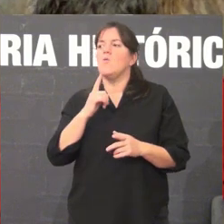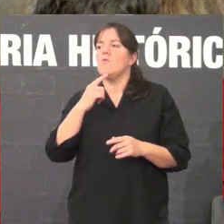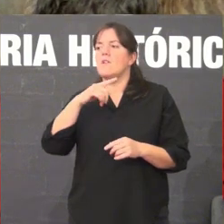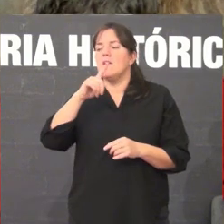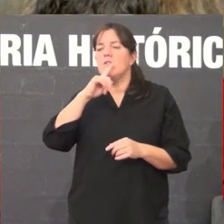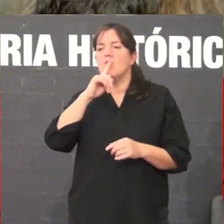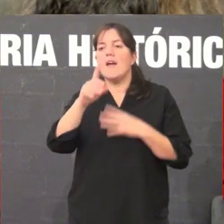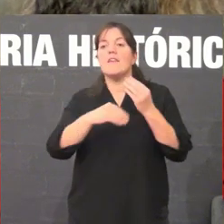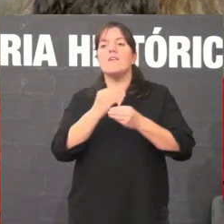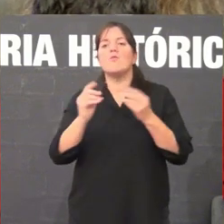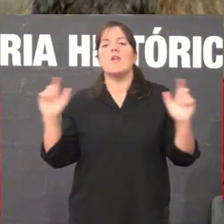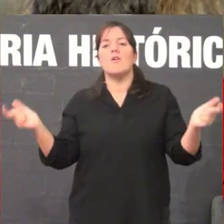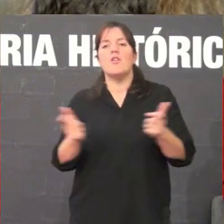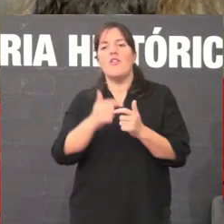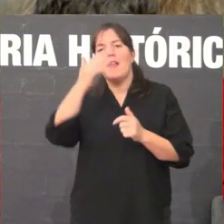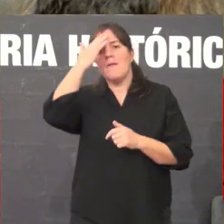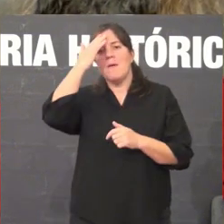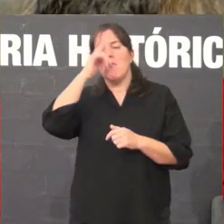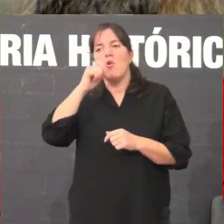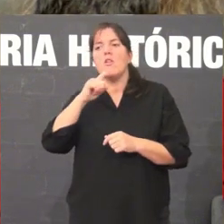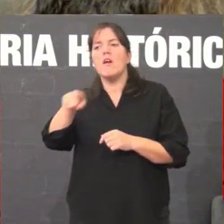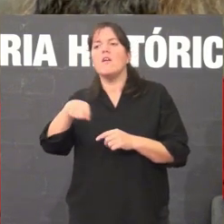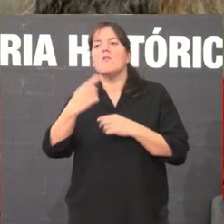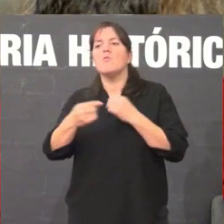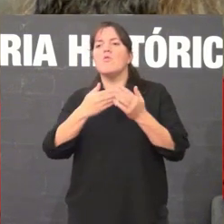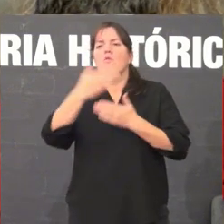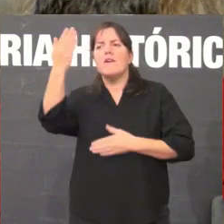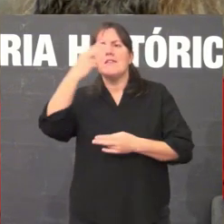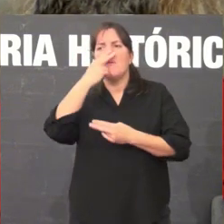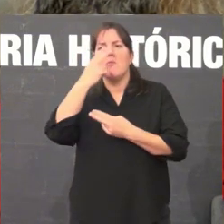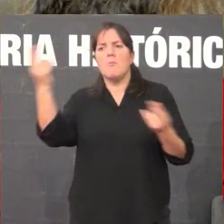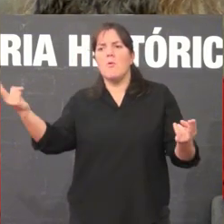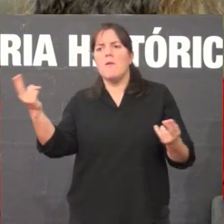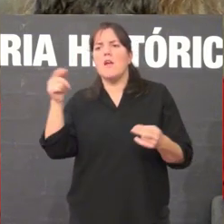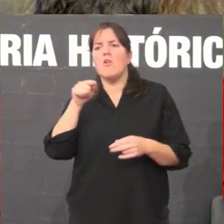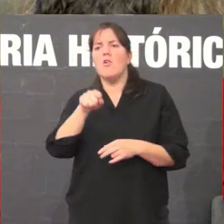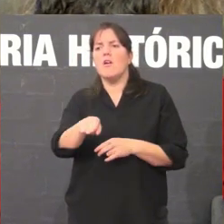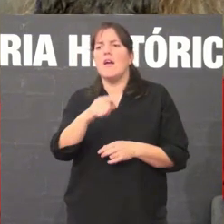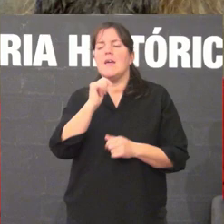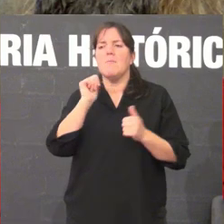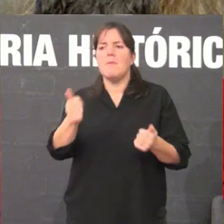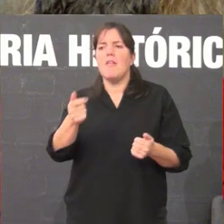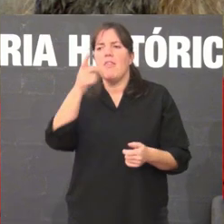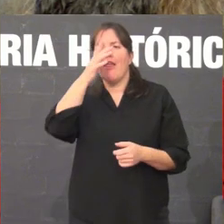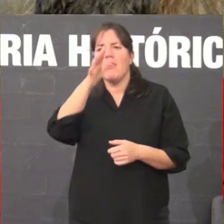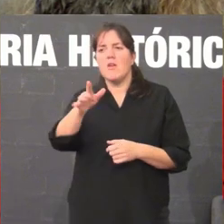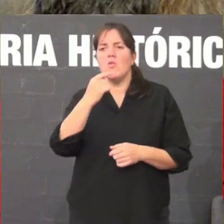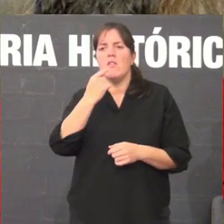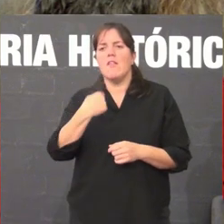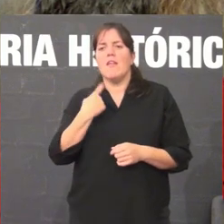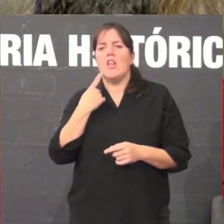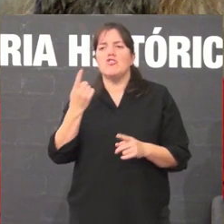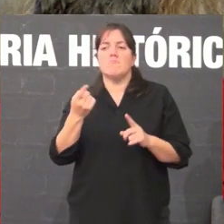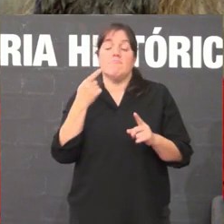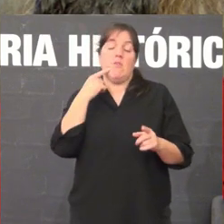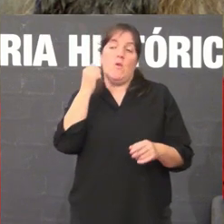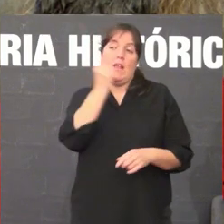memória, e começa a surgir no espaço público uma intensa e ampla denúncia dos crimes da